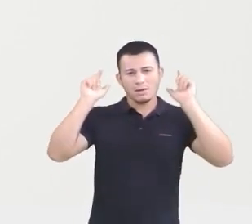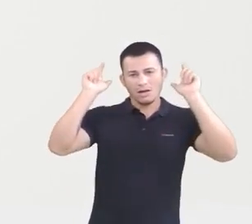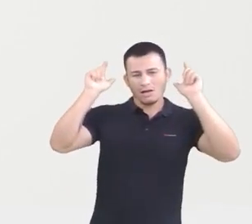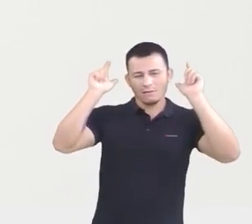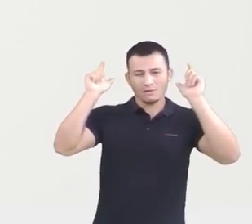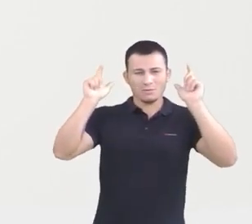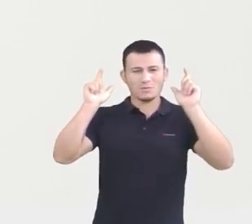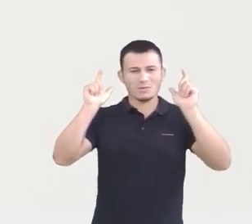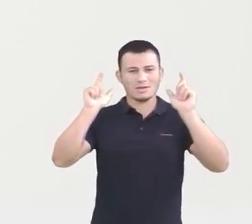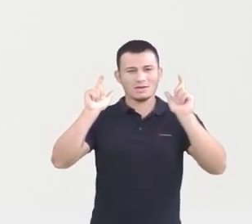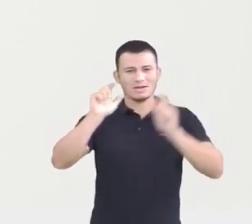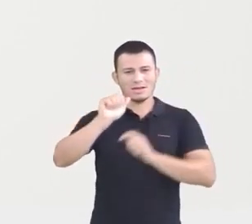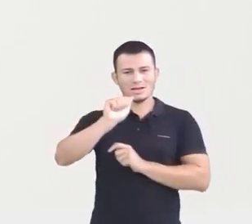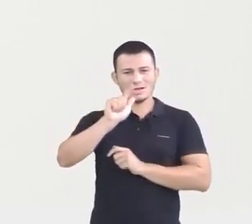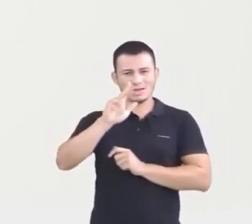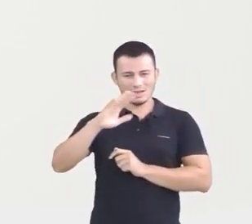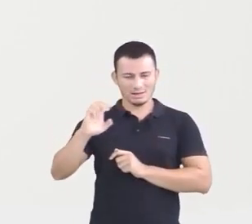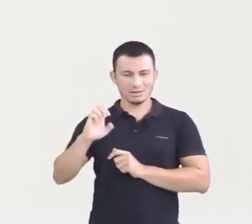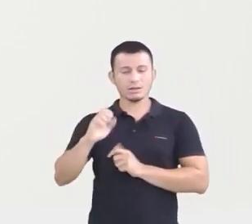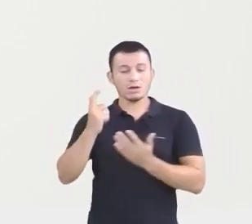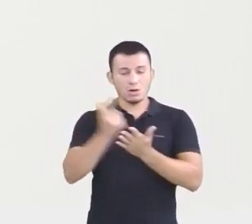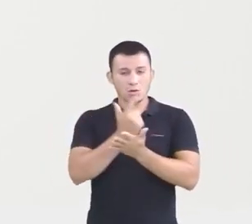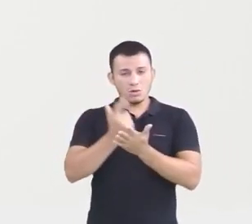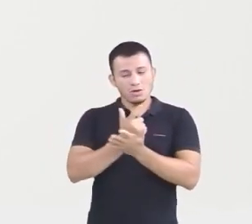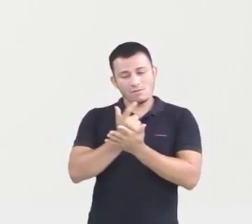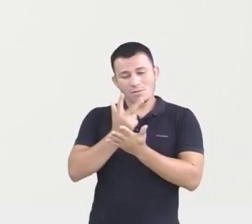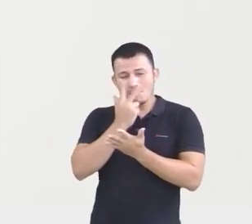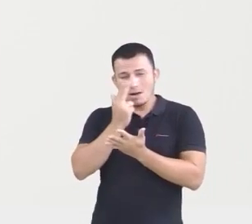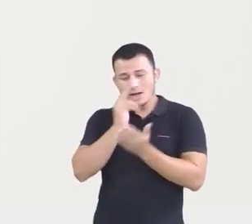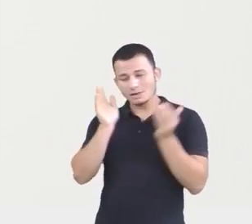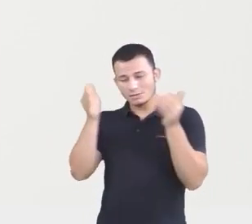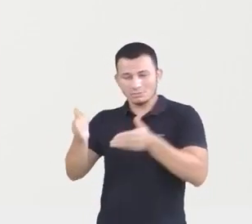Maravilhas, é um livro aparentemente infantil,